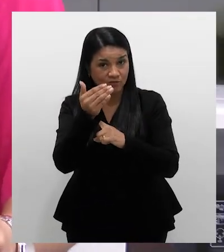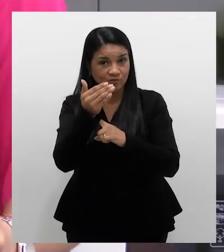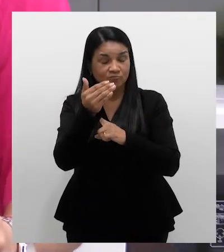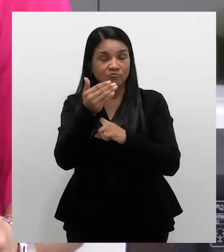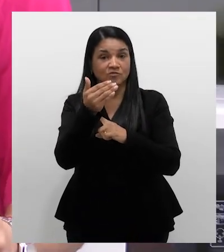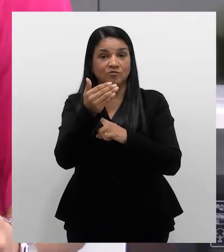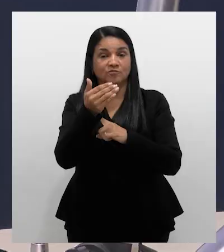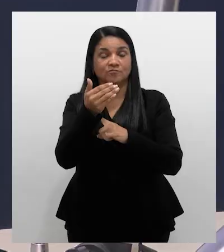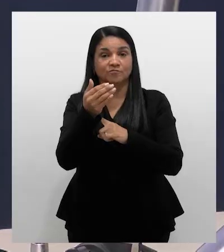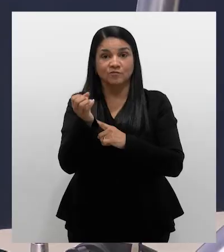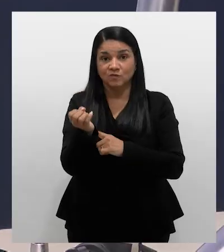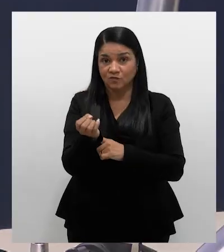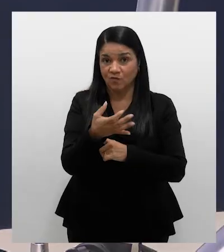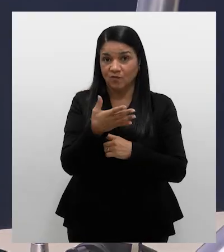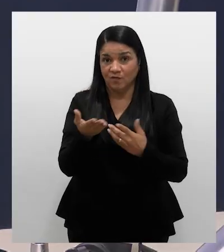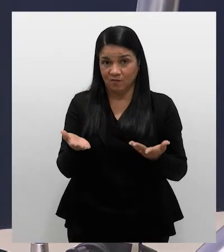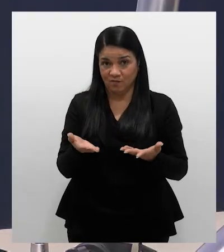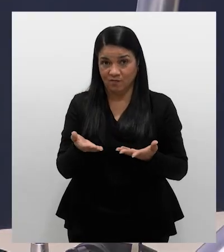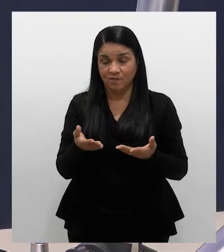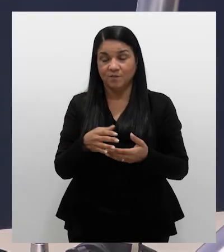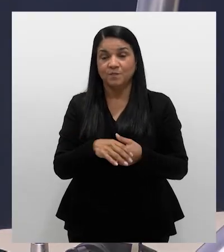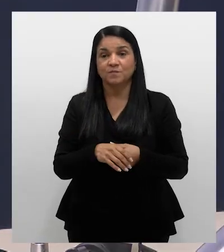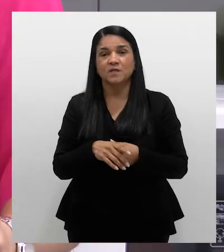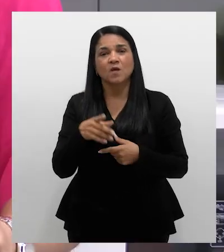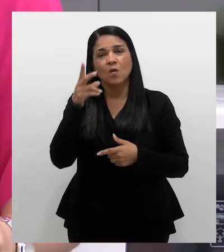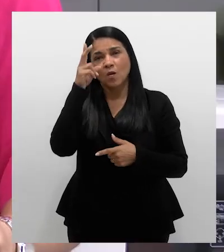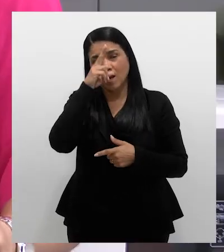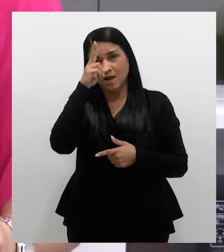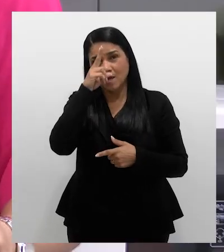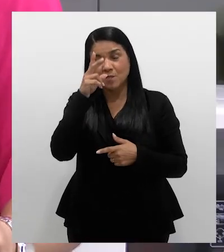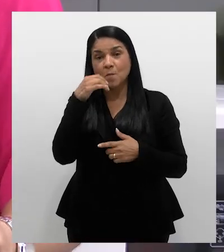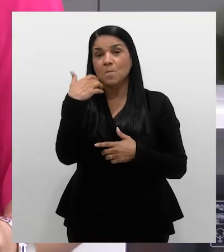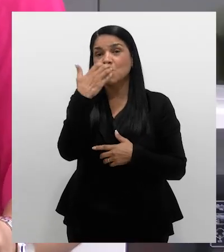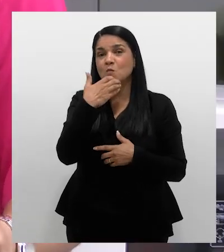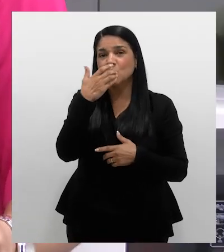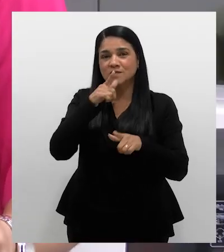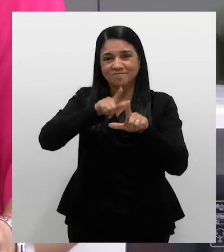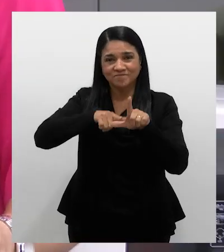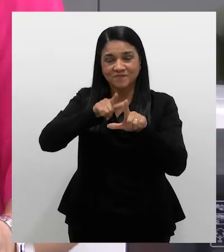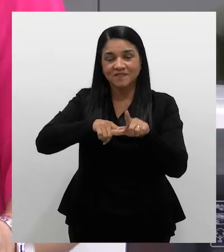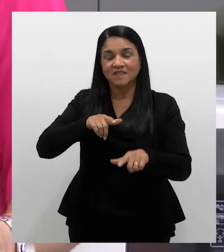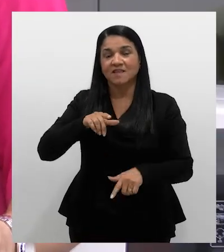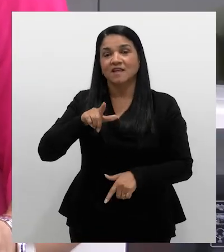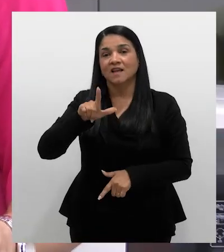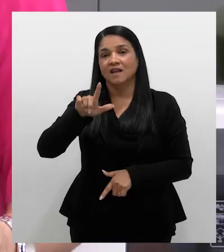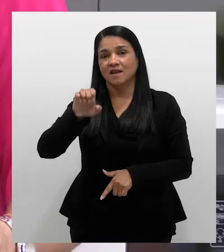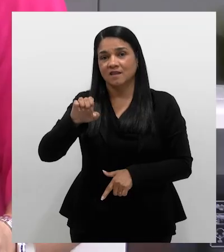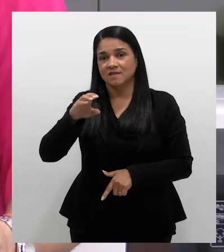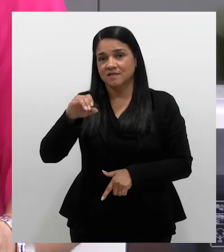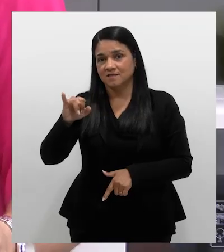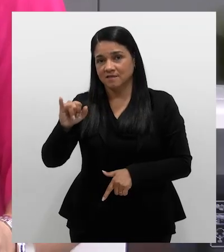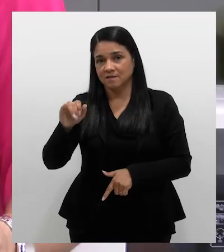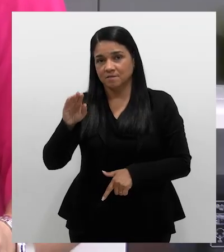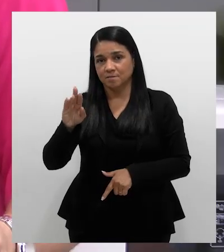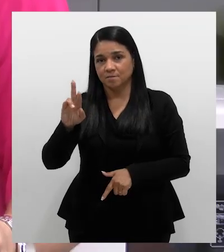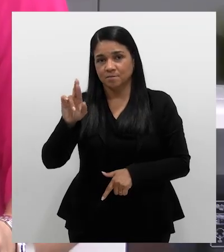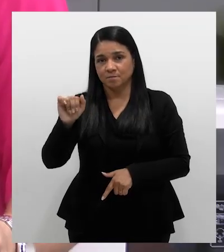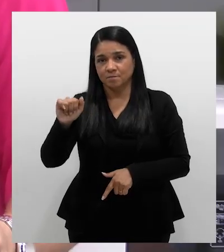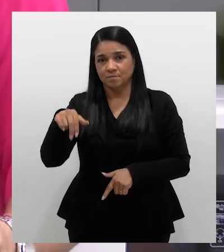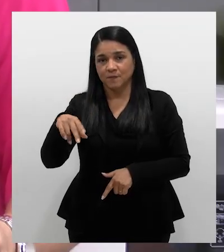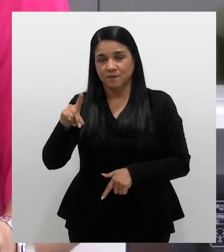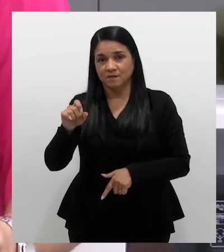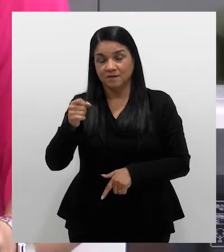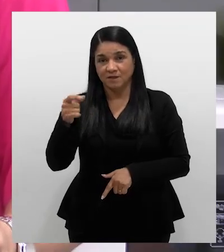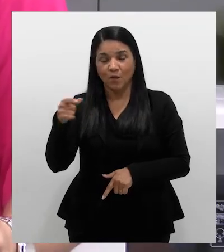tecnologia, né? Muito atualizado. Eu lembro da letra de Leci Brandão, né? Serviço de